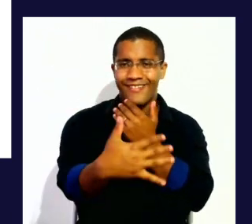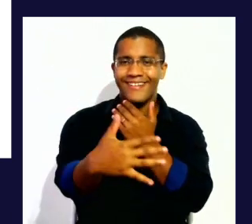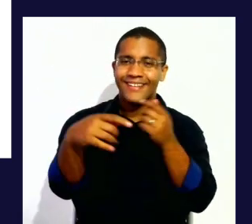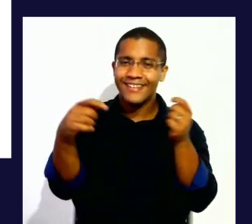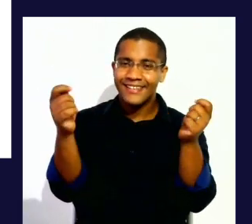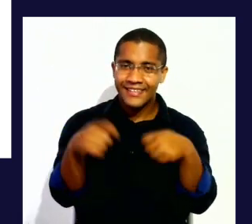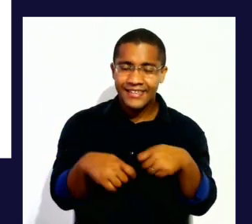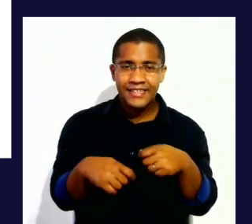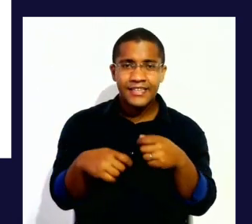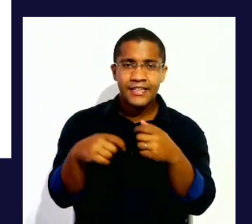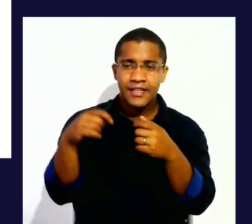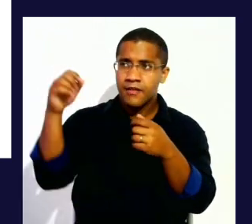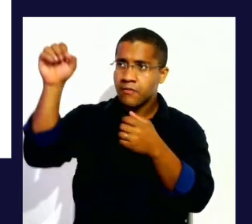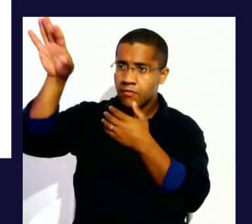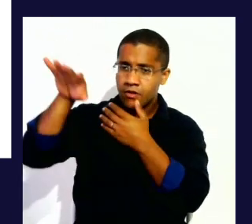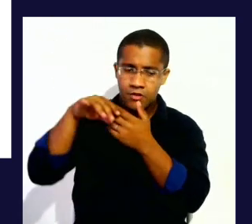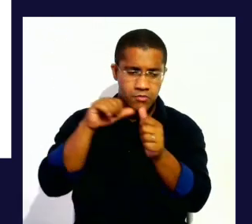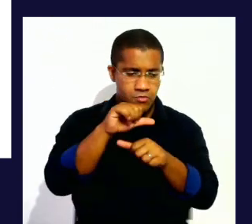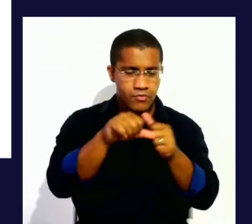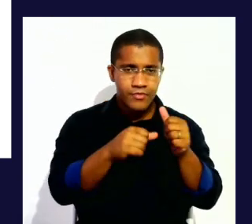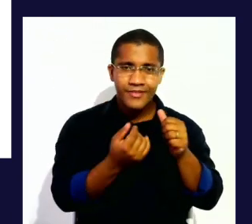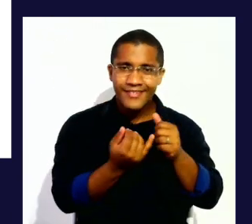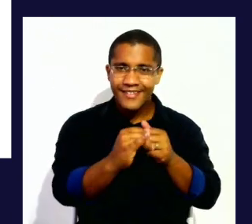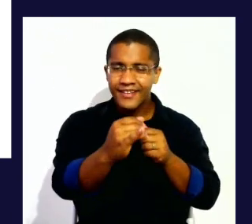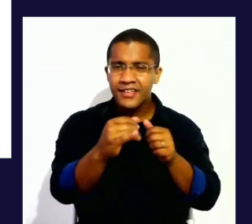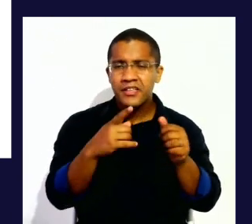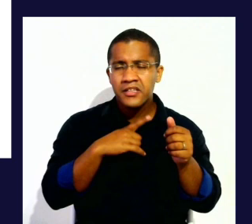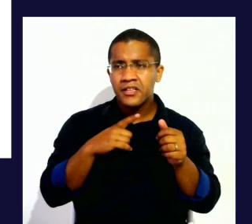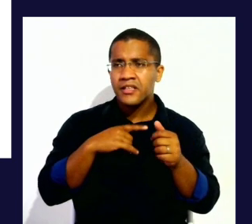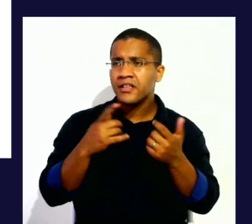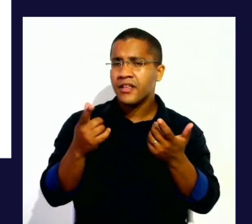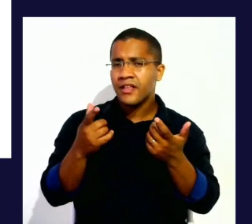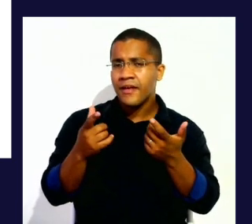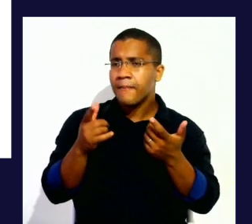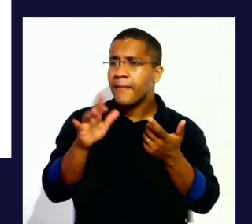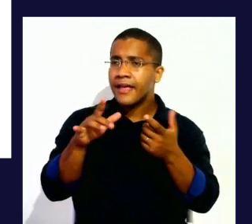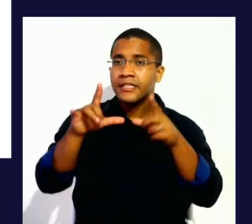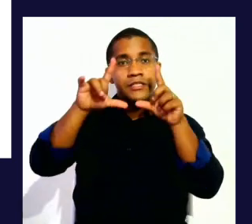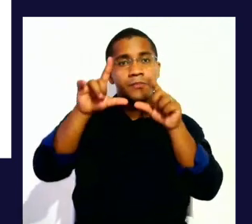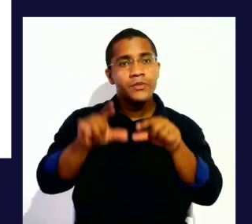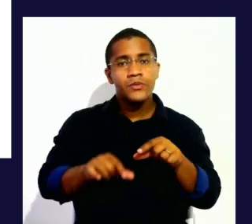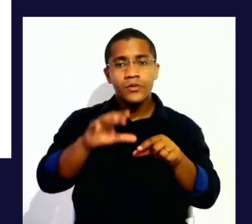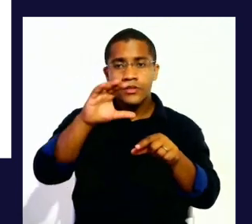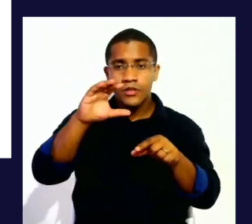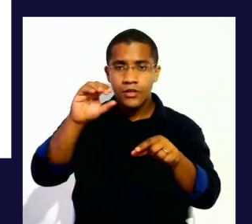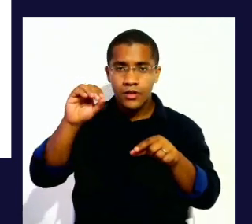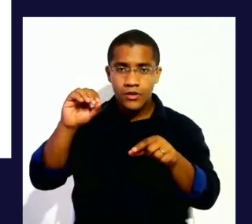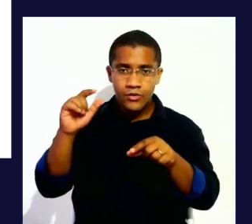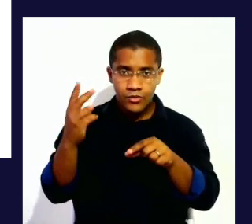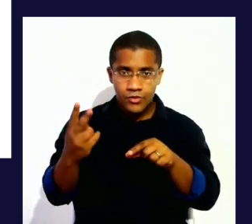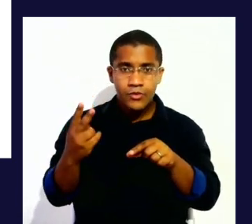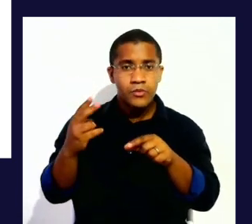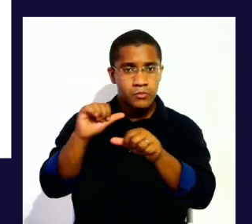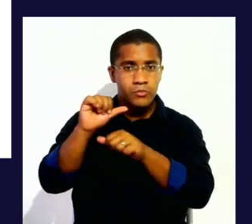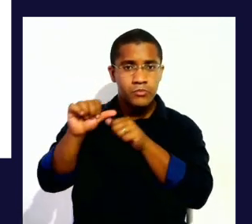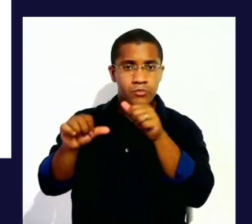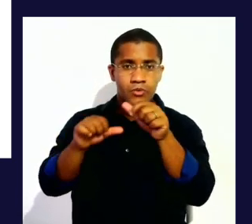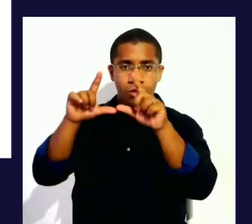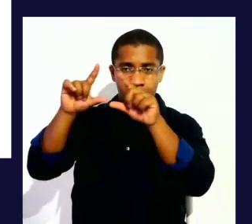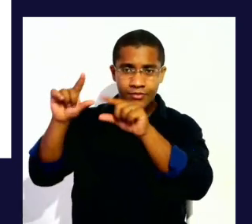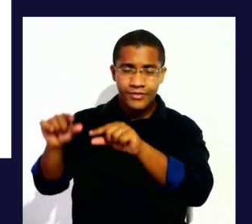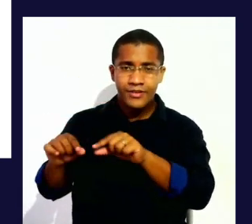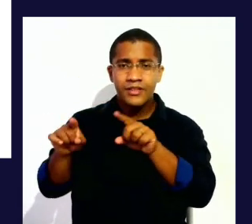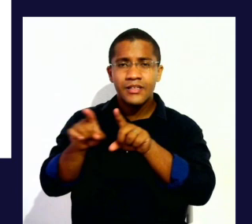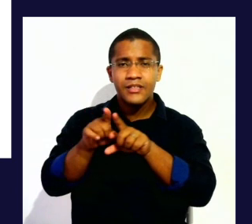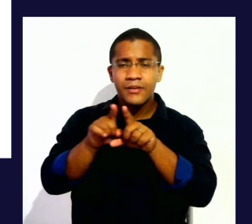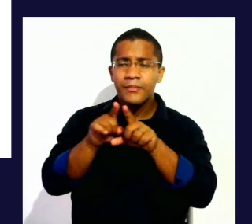carbono, tais como usinas e pequenas centrais hidrelétricas, eólicas, térmicas e